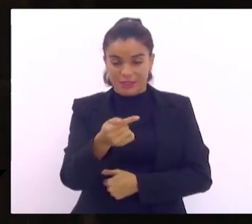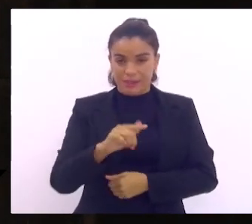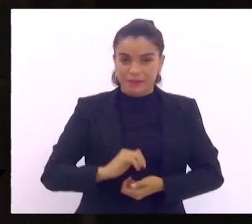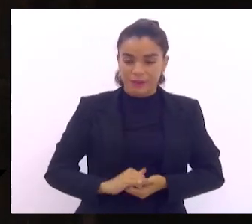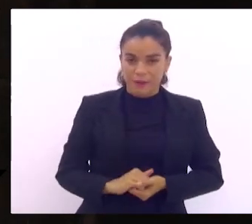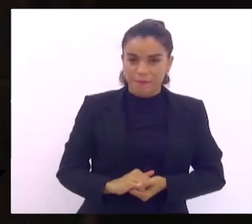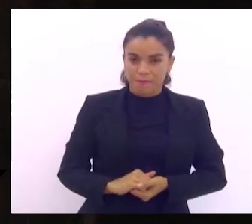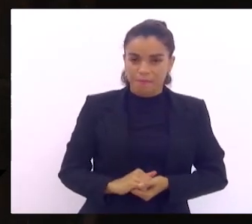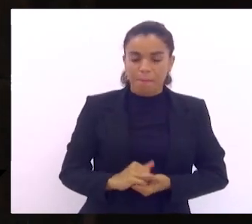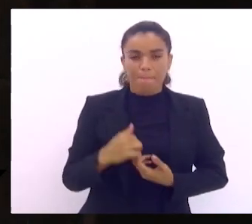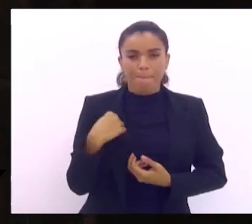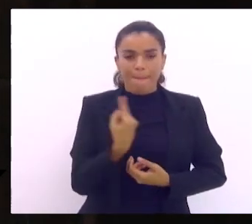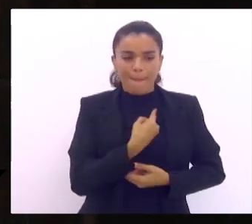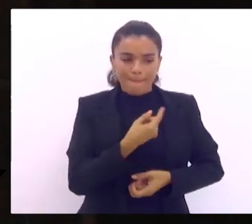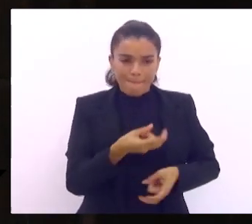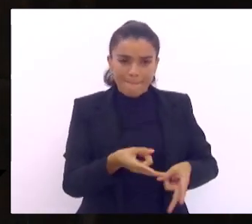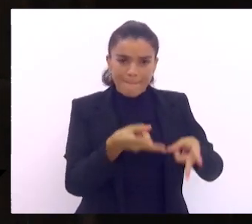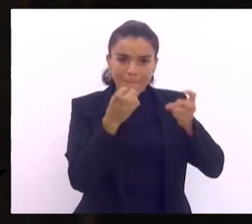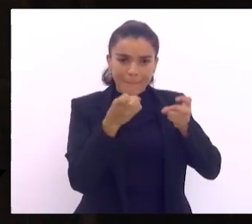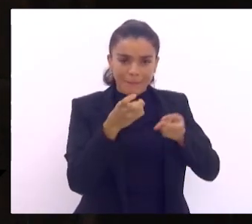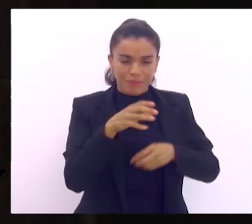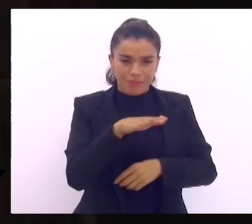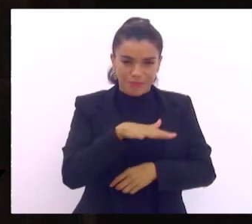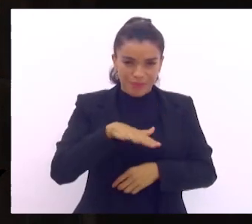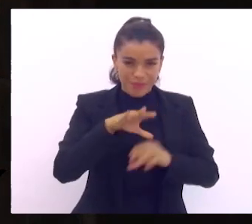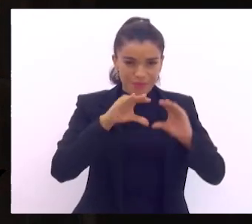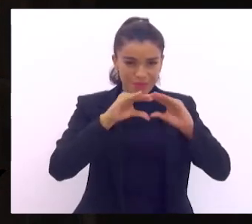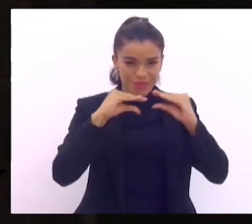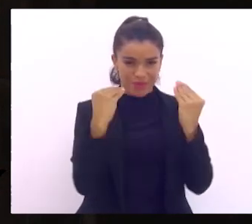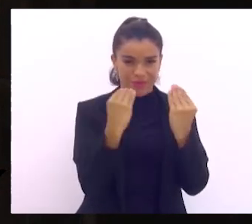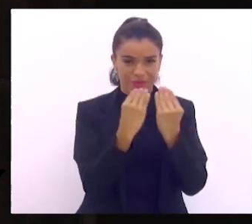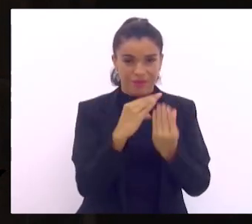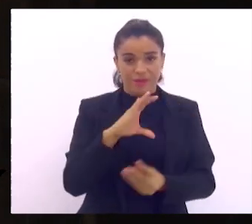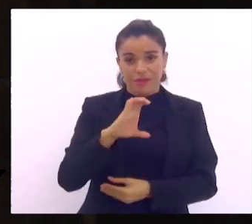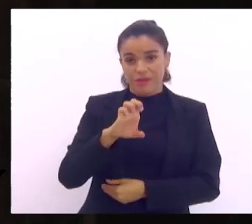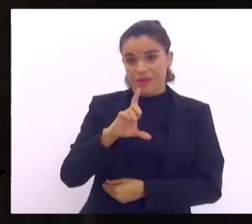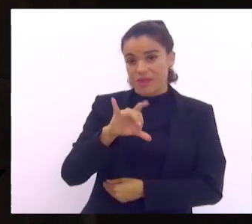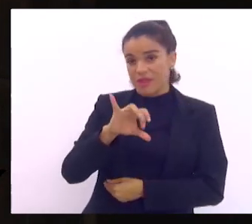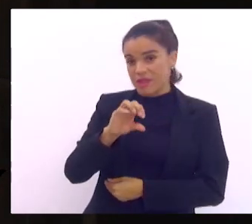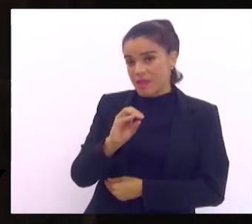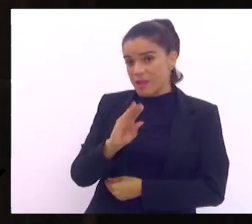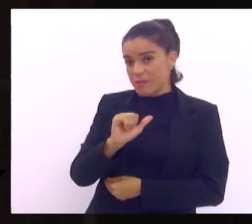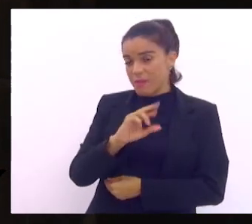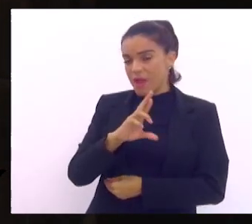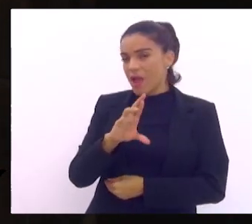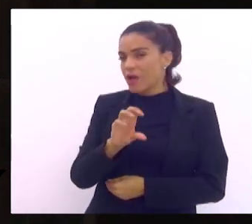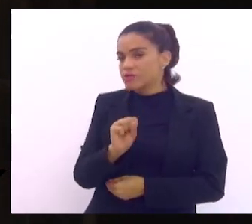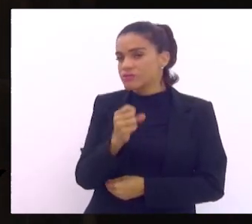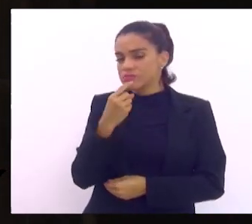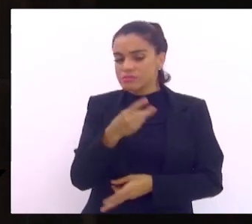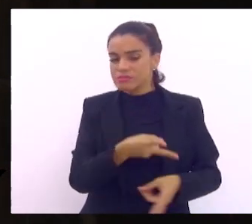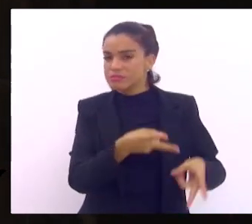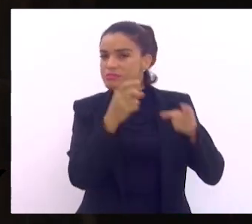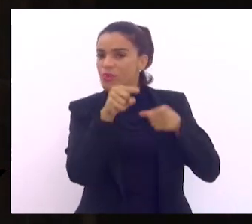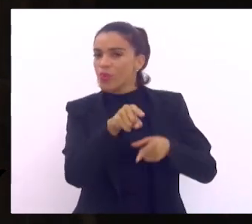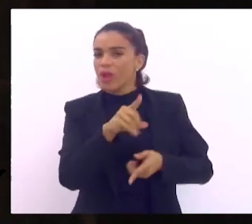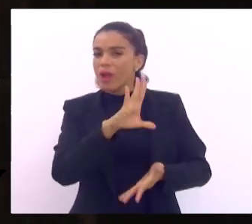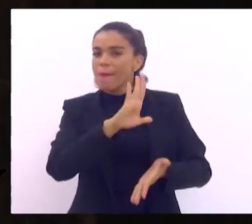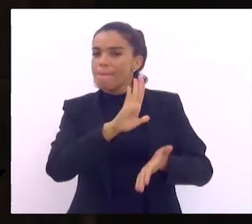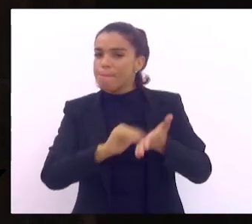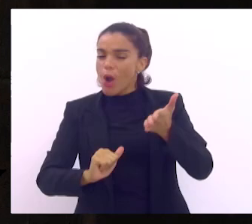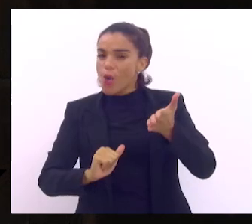Então, quando nós vemos a situação ali do estádio Célio de Barros, nós vimos ali uma omissão do